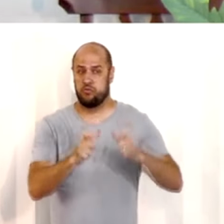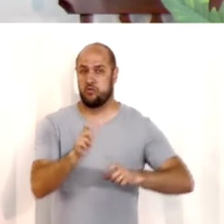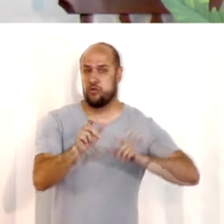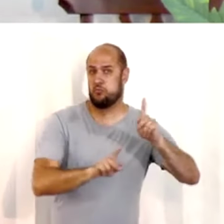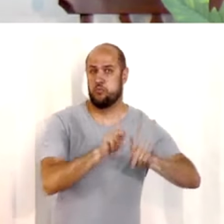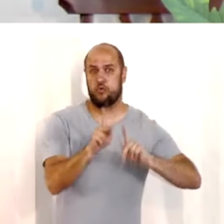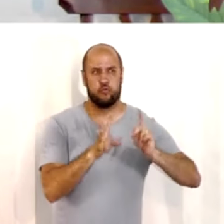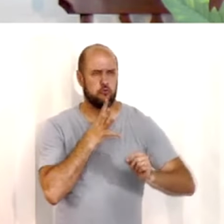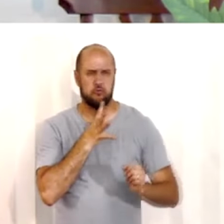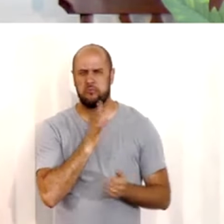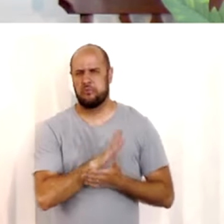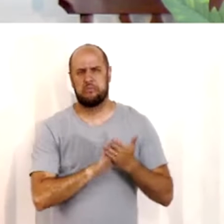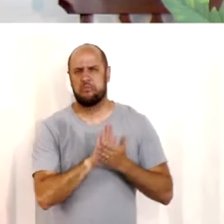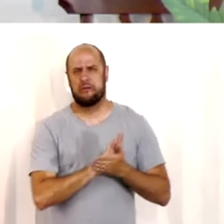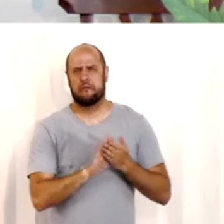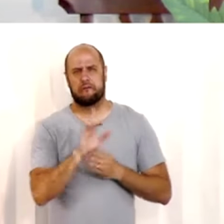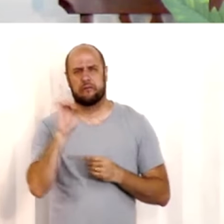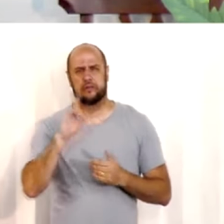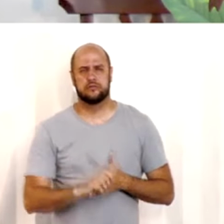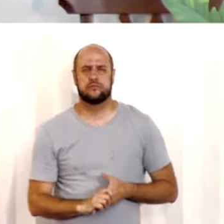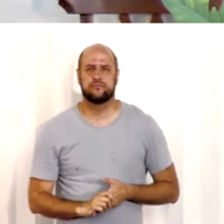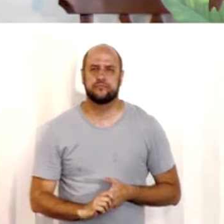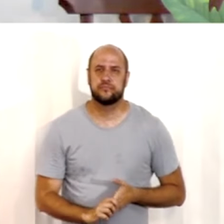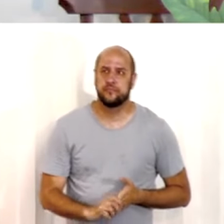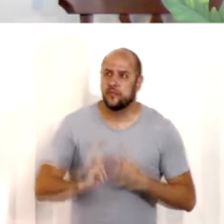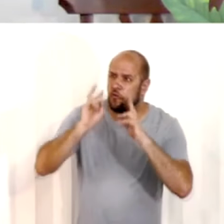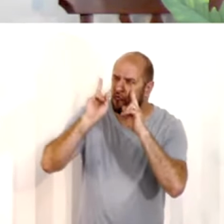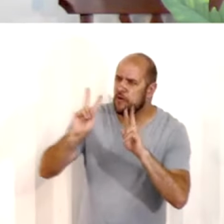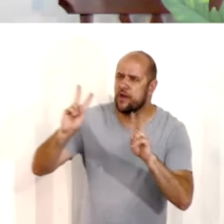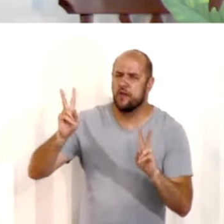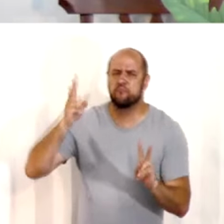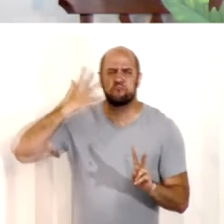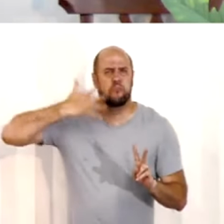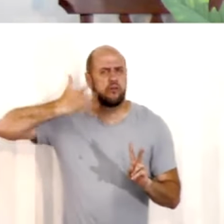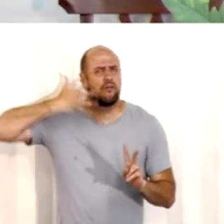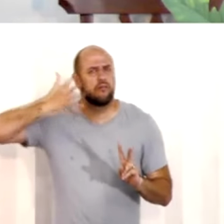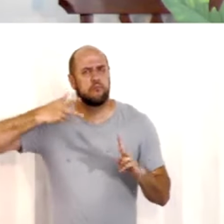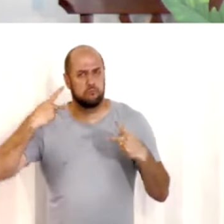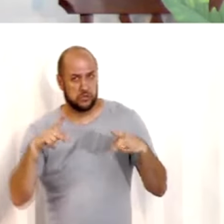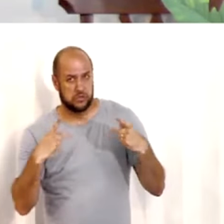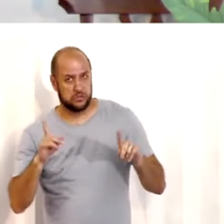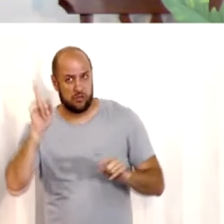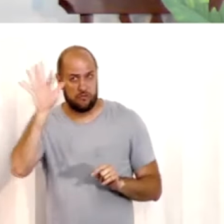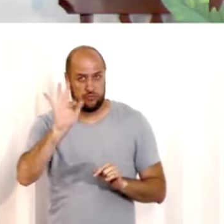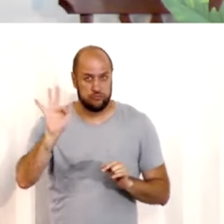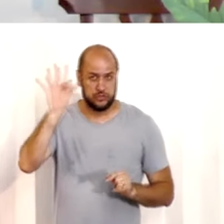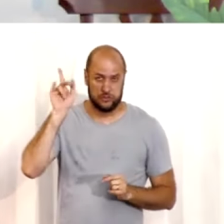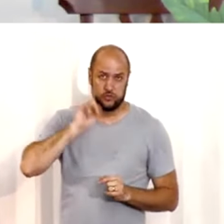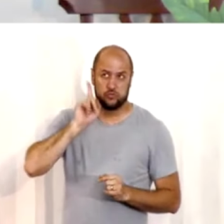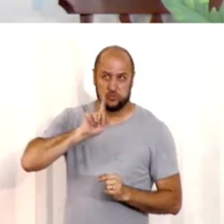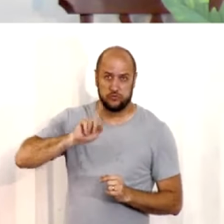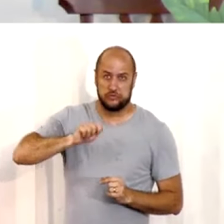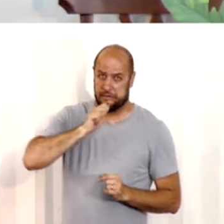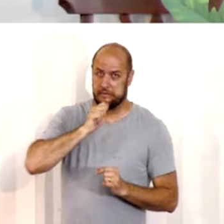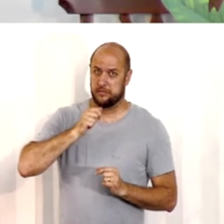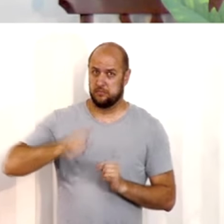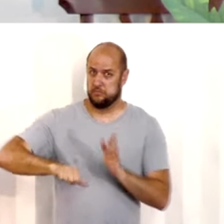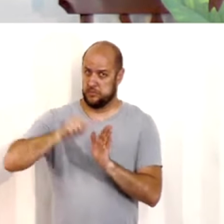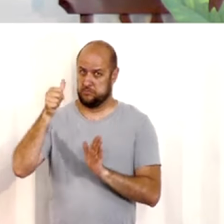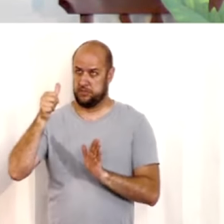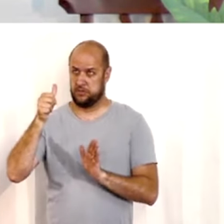escuridão. E então, ouvindo exposições, pregações, lá na faculdade onde ele estava, ele ouve